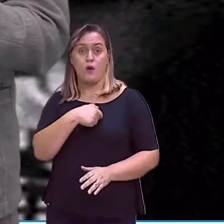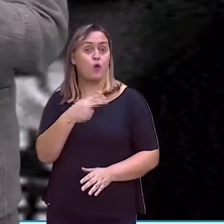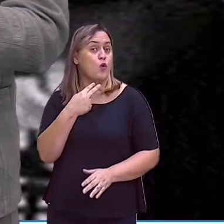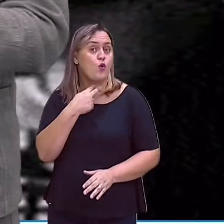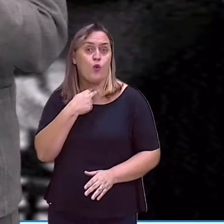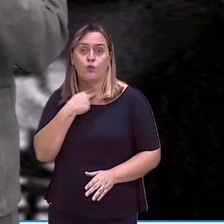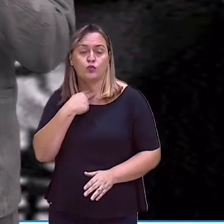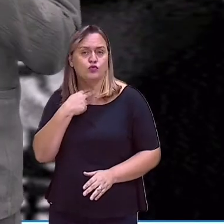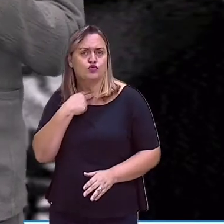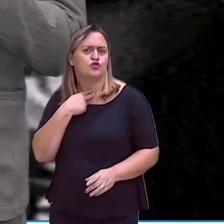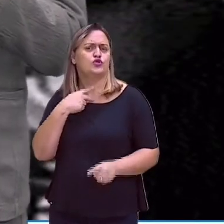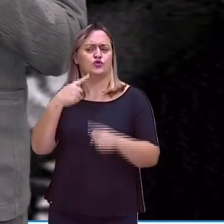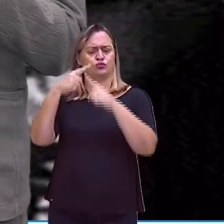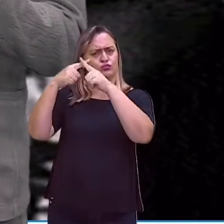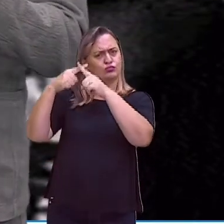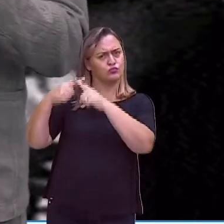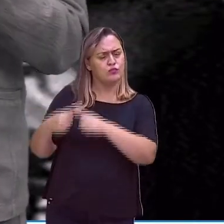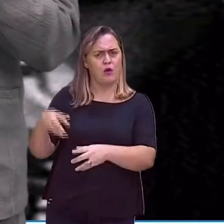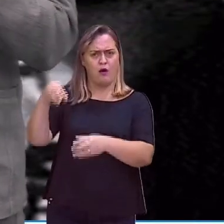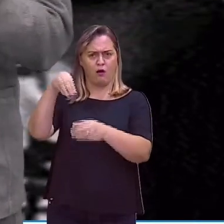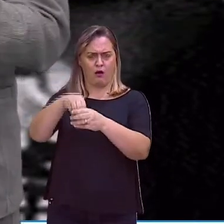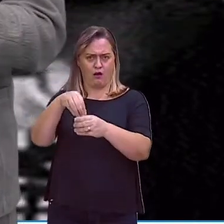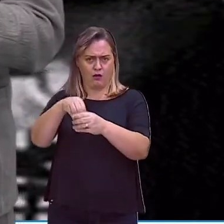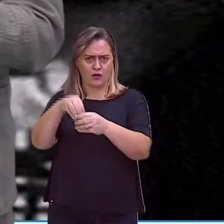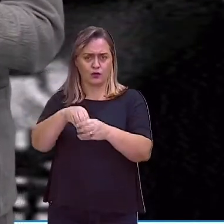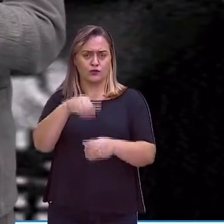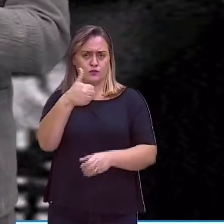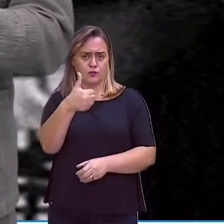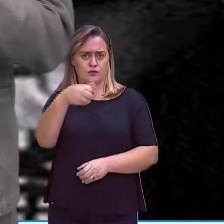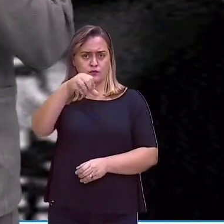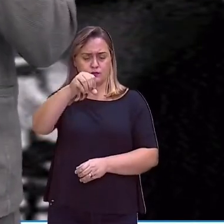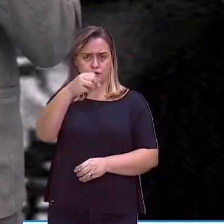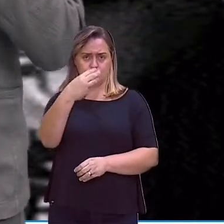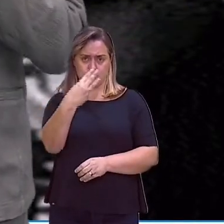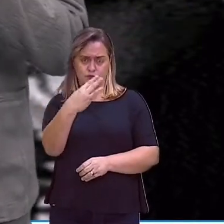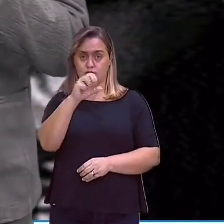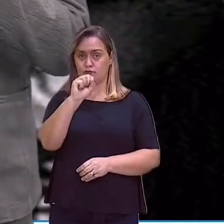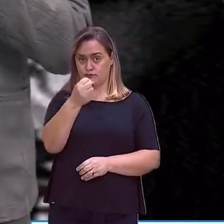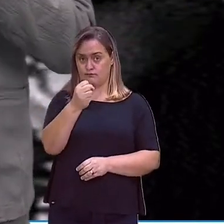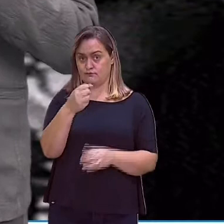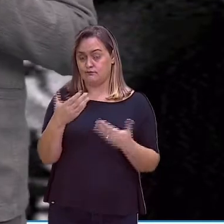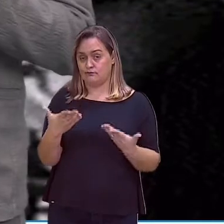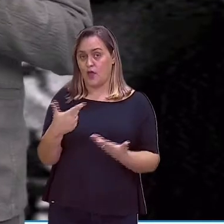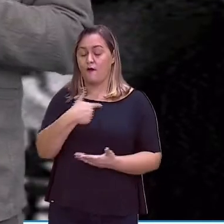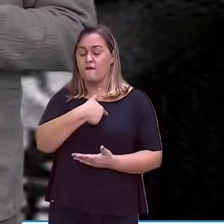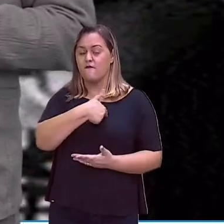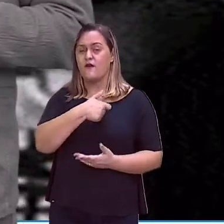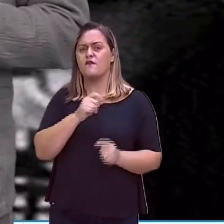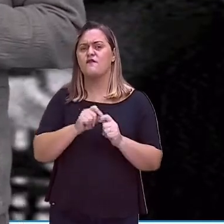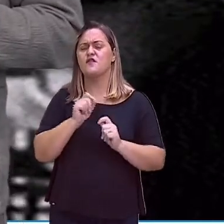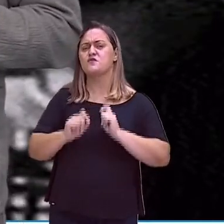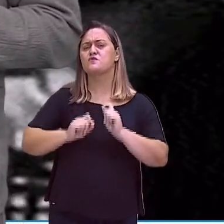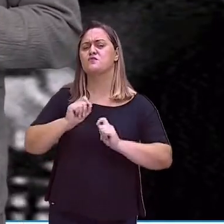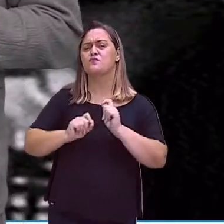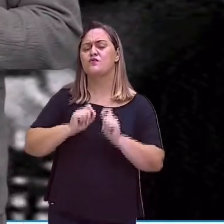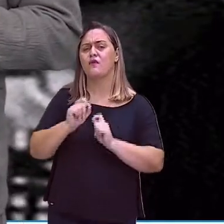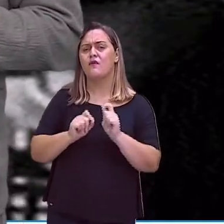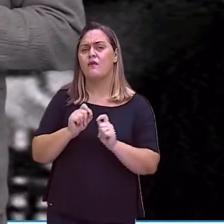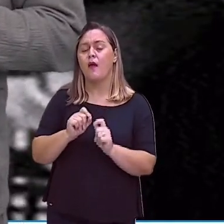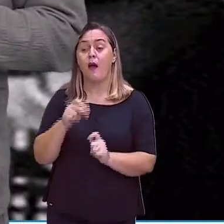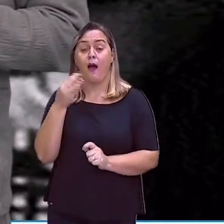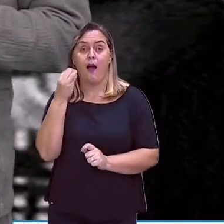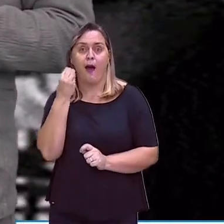na presidencial de 1938, ou seja, a próxima eleição, né? Assim, Vargas encontrou na ameaça